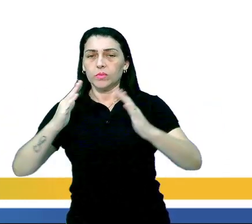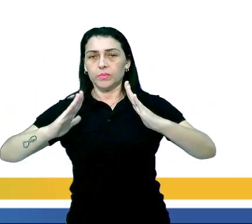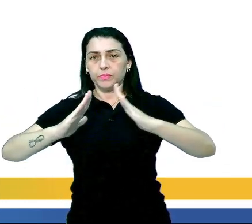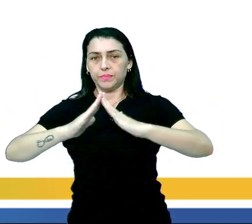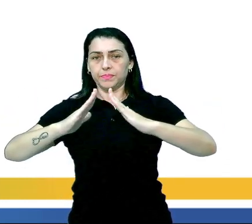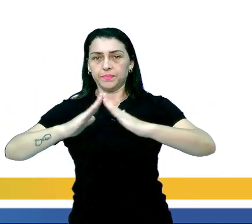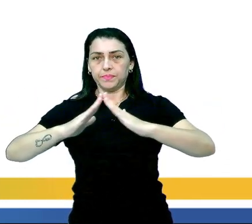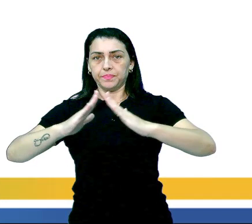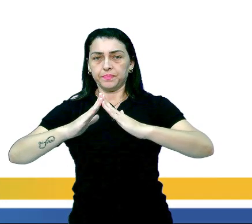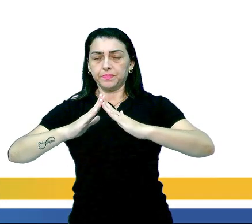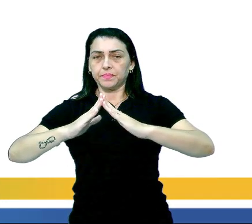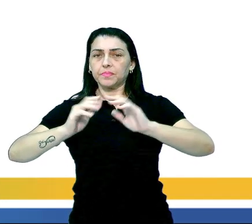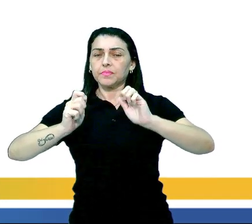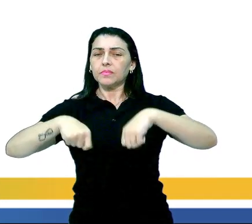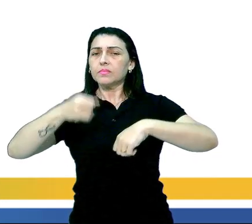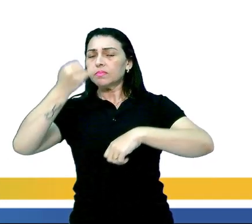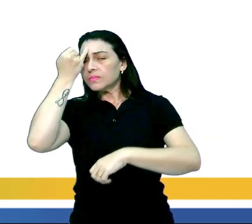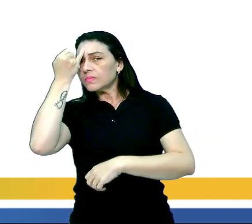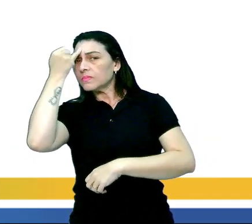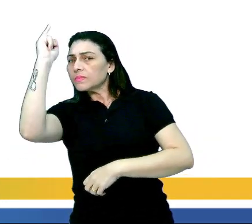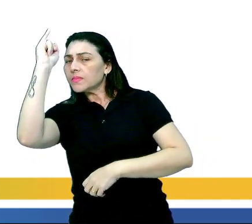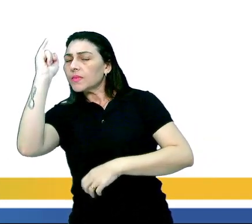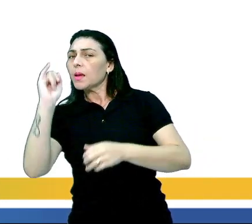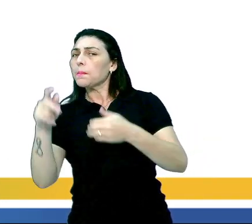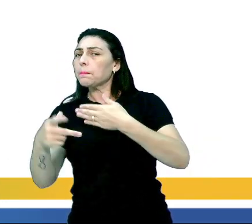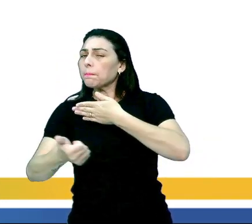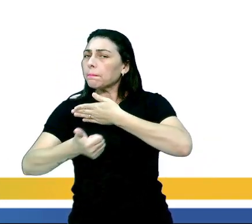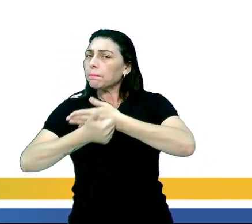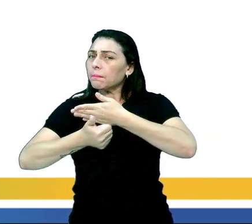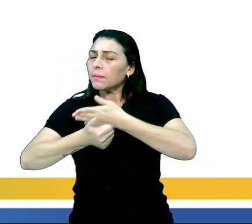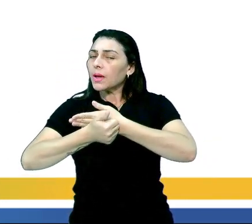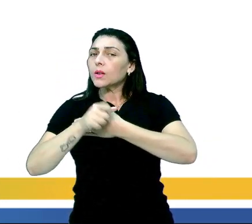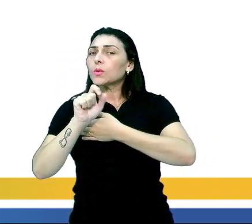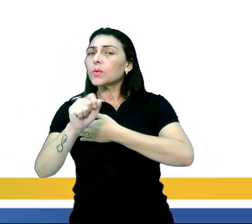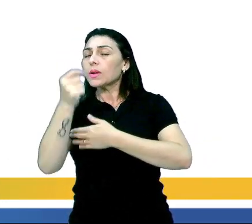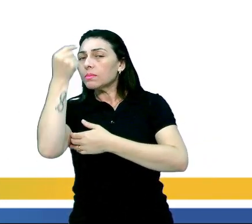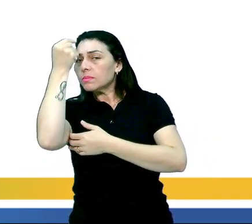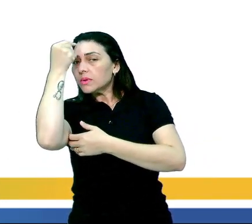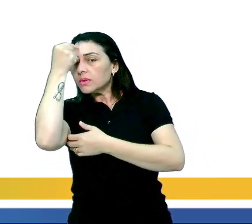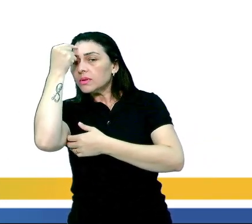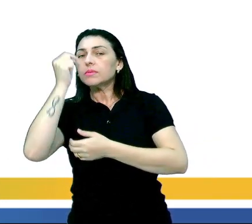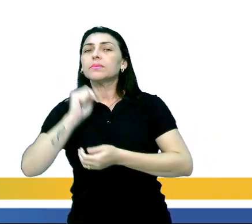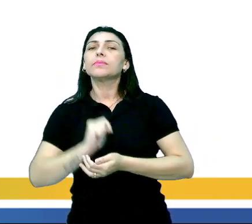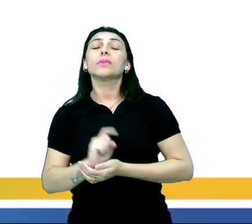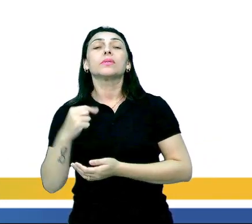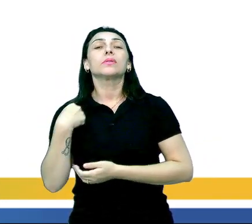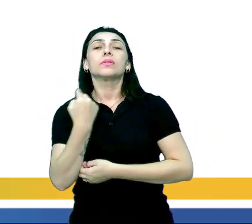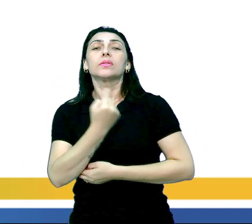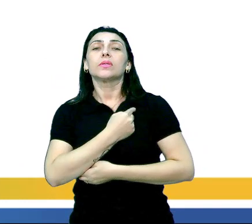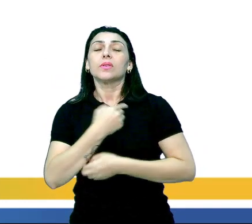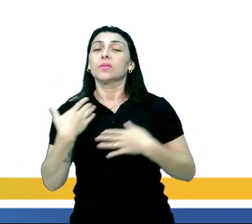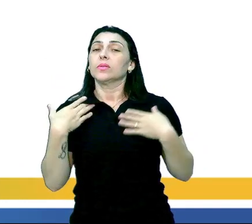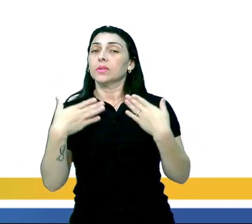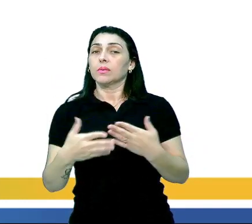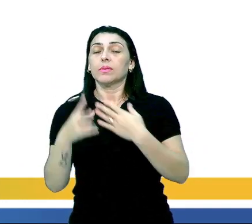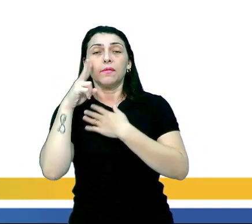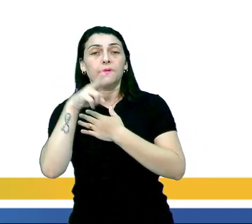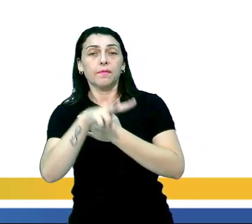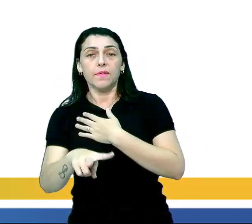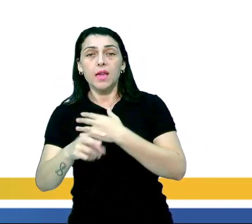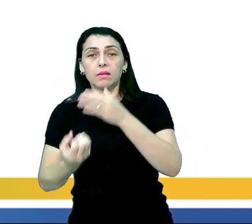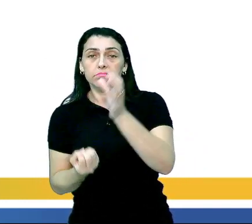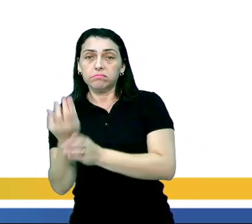baldrame justamente para dar uma ideia mais aproximada daquilo que ele pensava. Nós não chegamos a